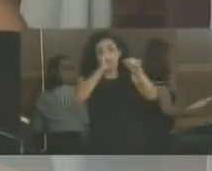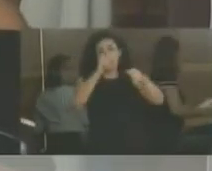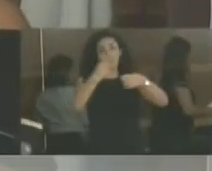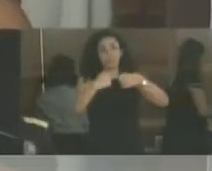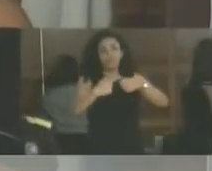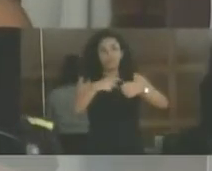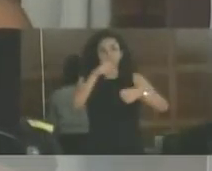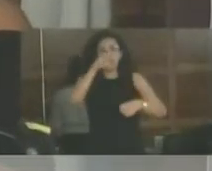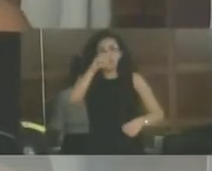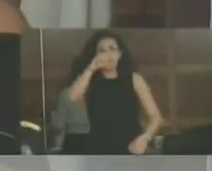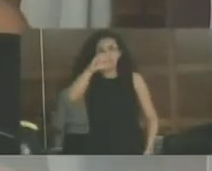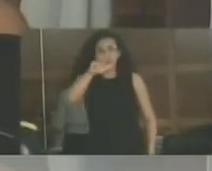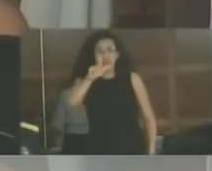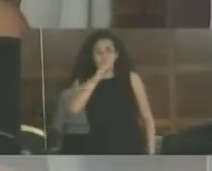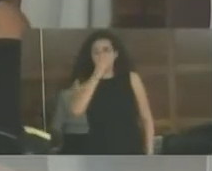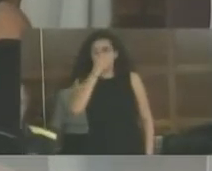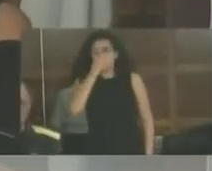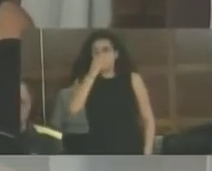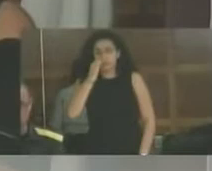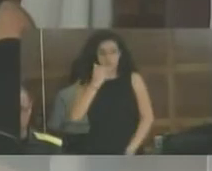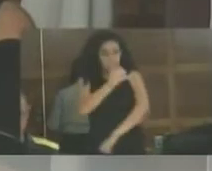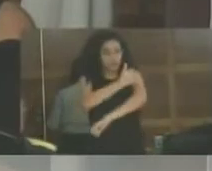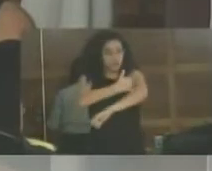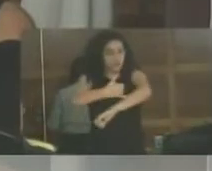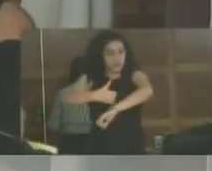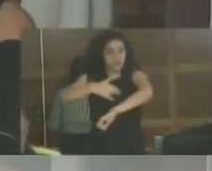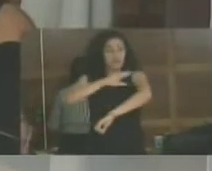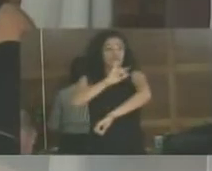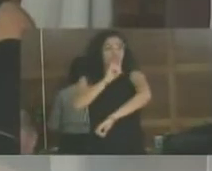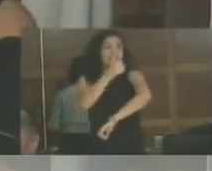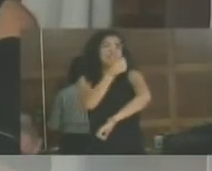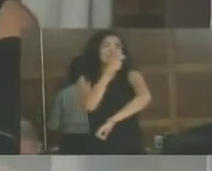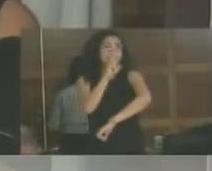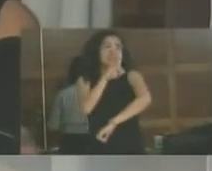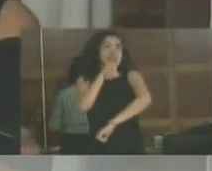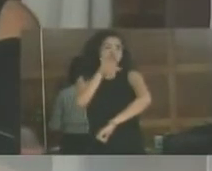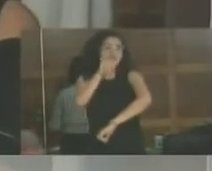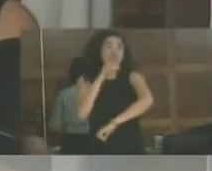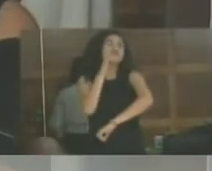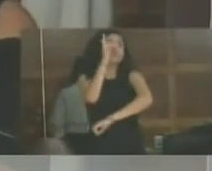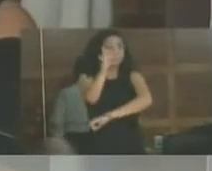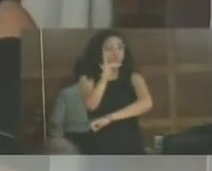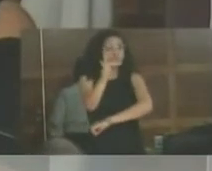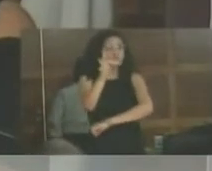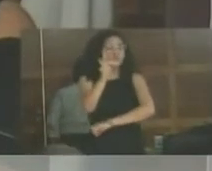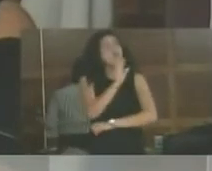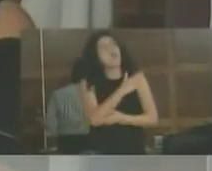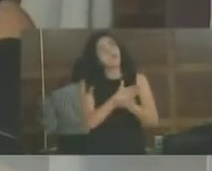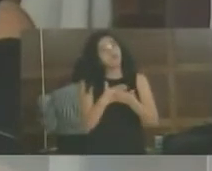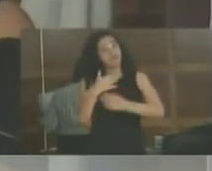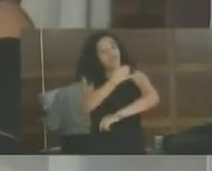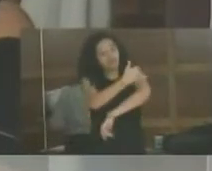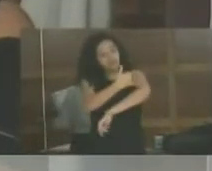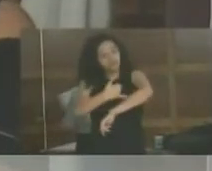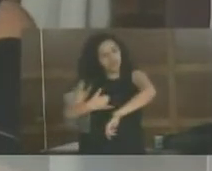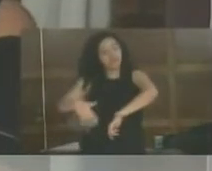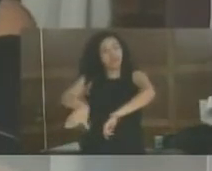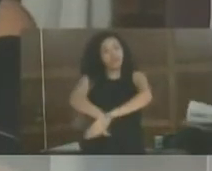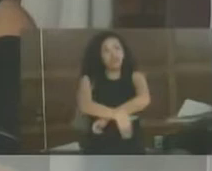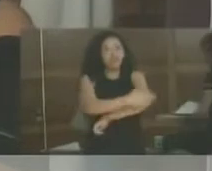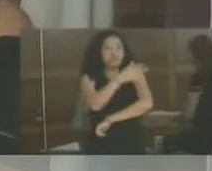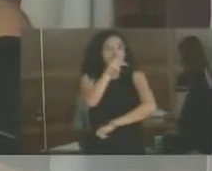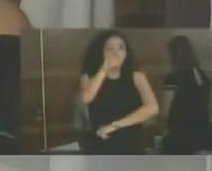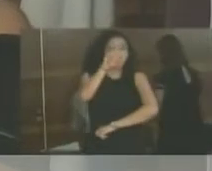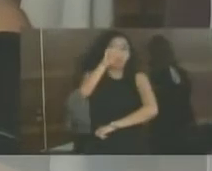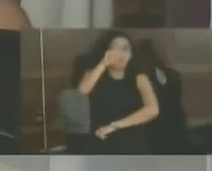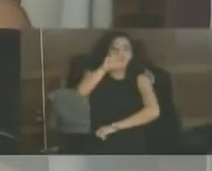que a ordem de serviço para pavimentação vai sair daqui a 15 dias. Tá? Então, daqui a 15 dias vai começar a pavimentação naquelas ruas lá